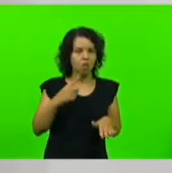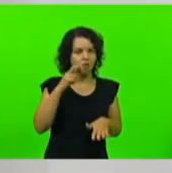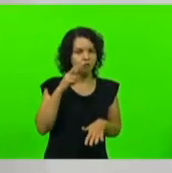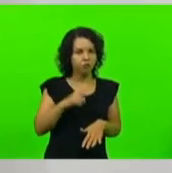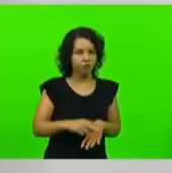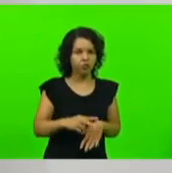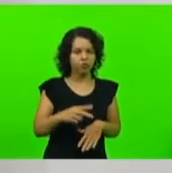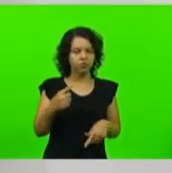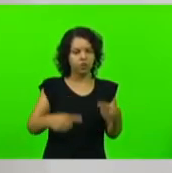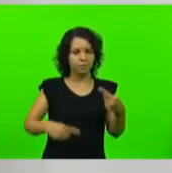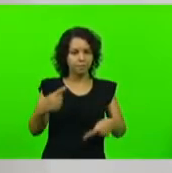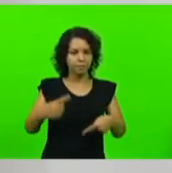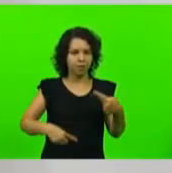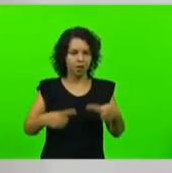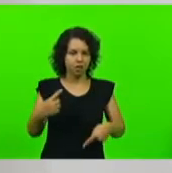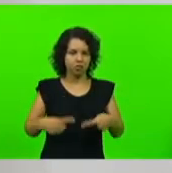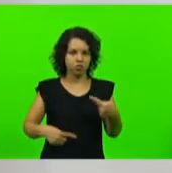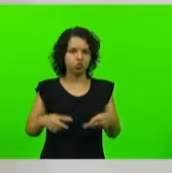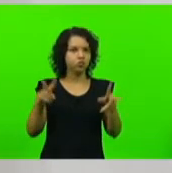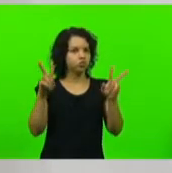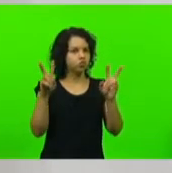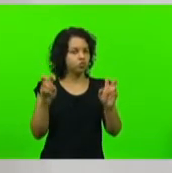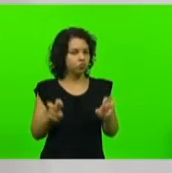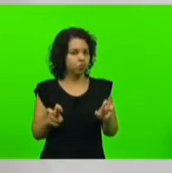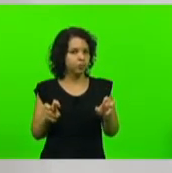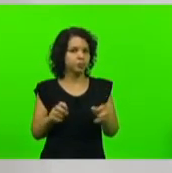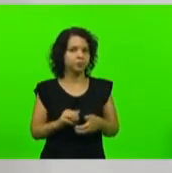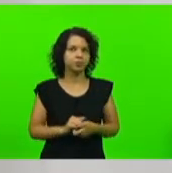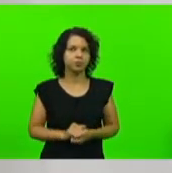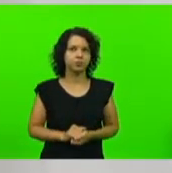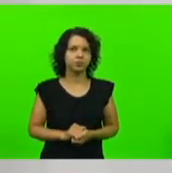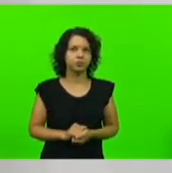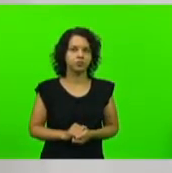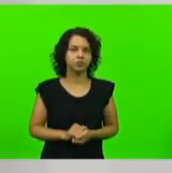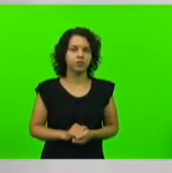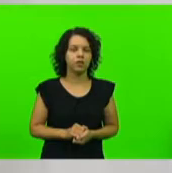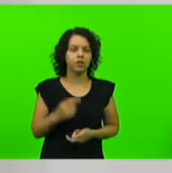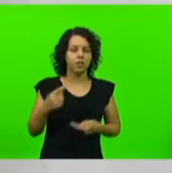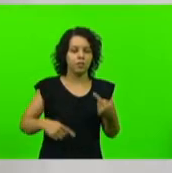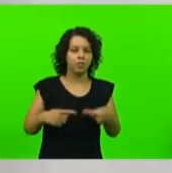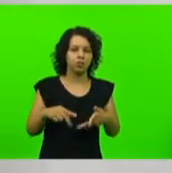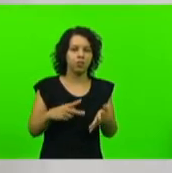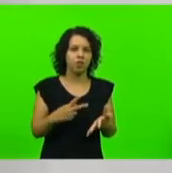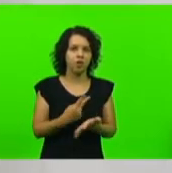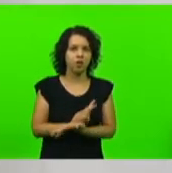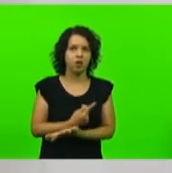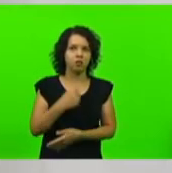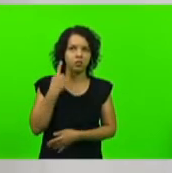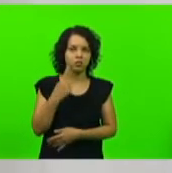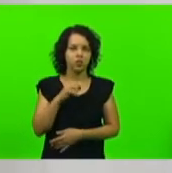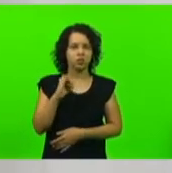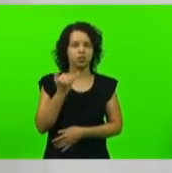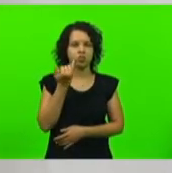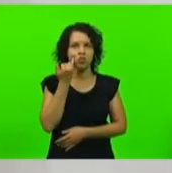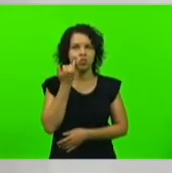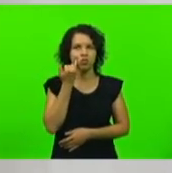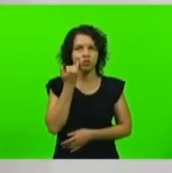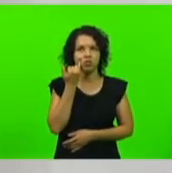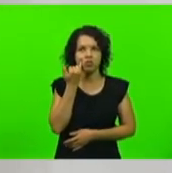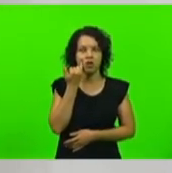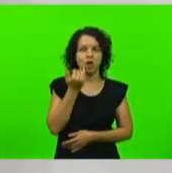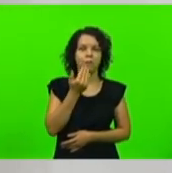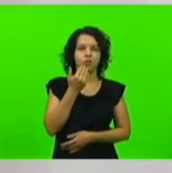um debate que foi levado pelo lado errado, né, pelo deputado Gessé, que, ao